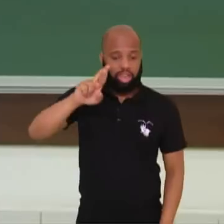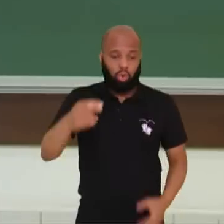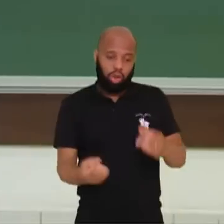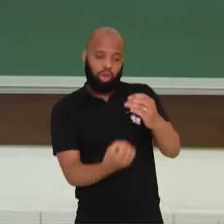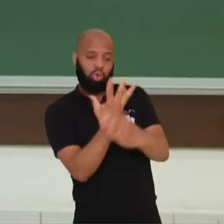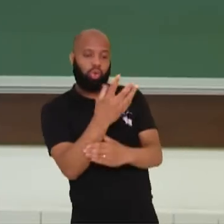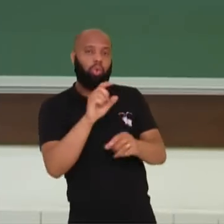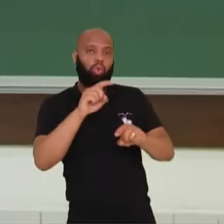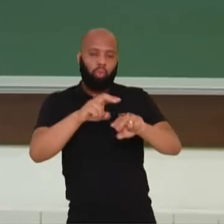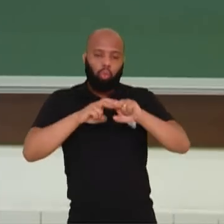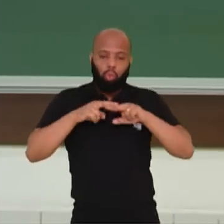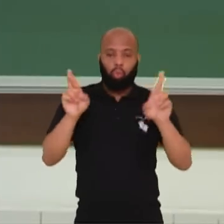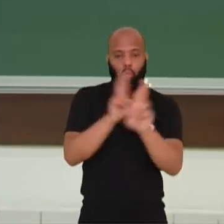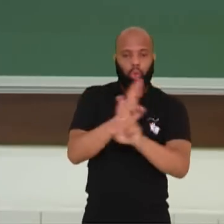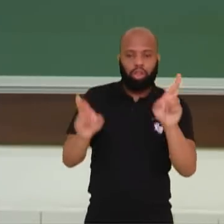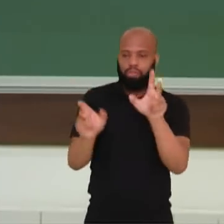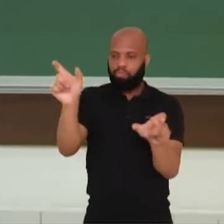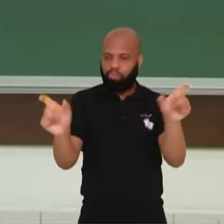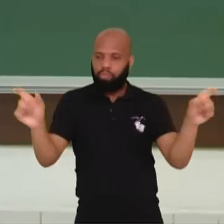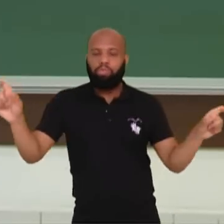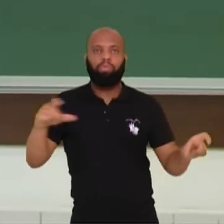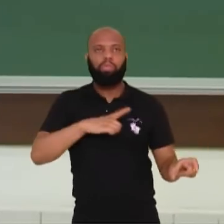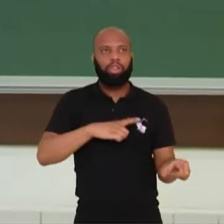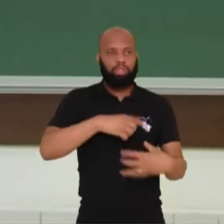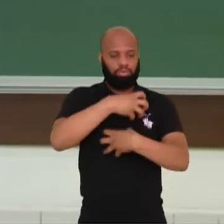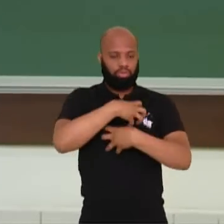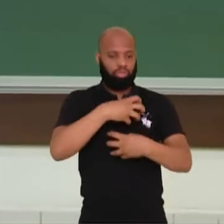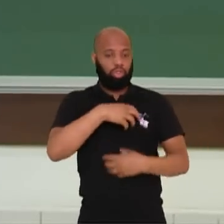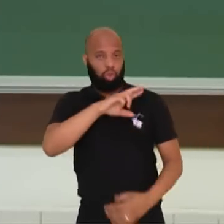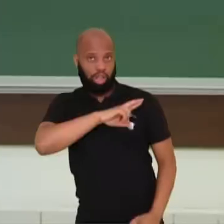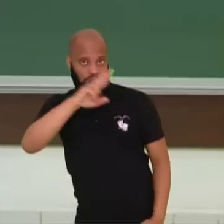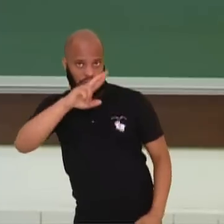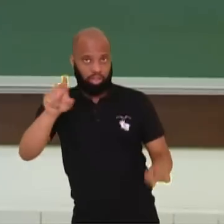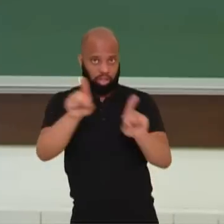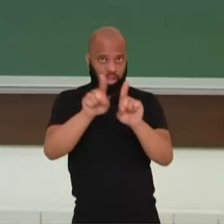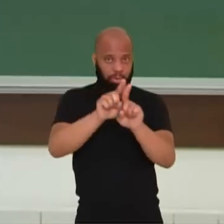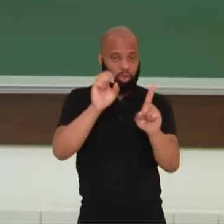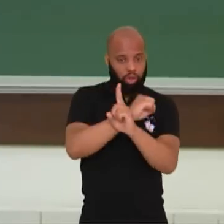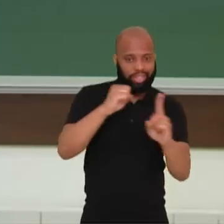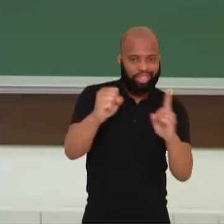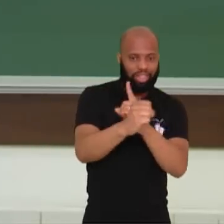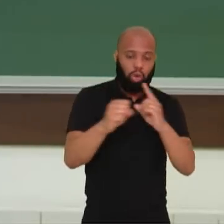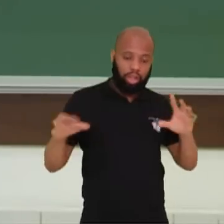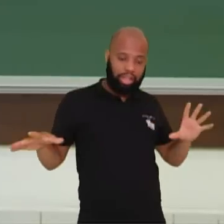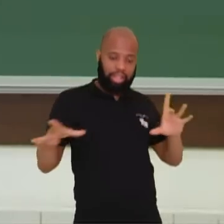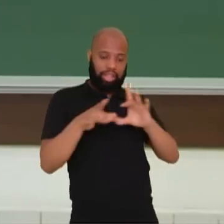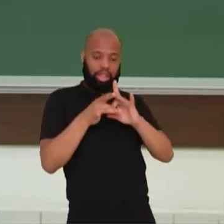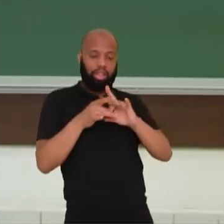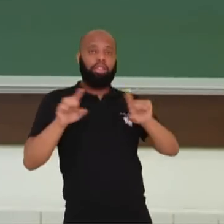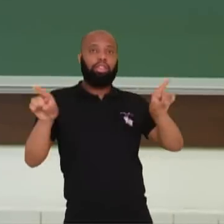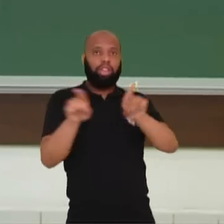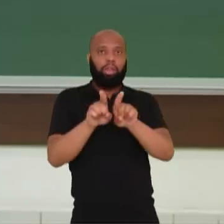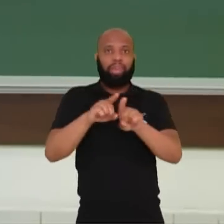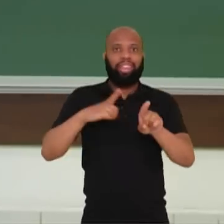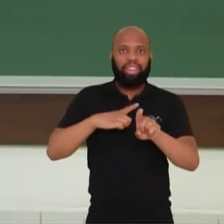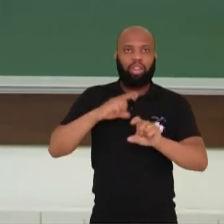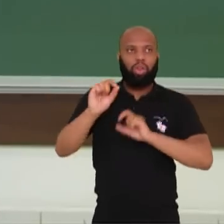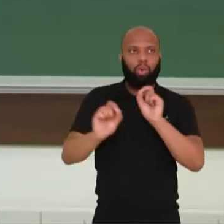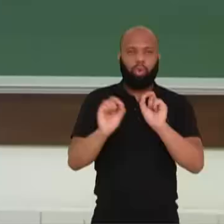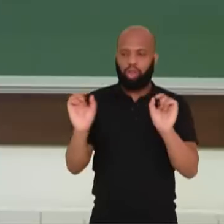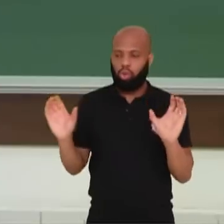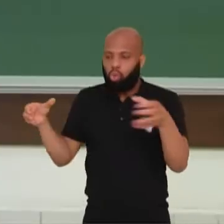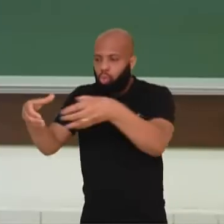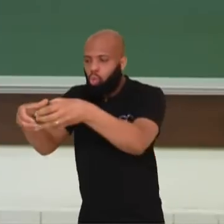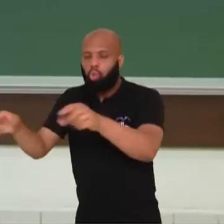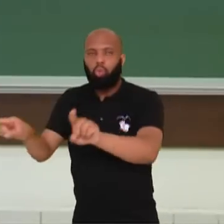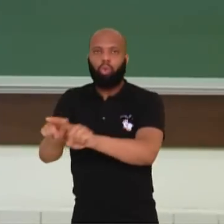relação das pessoas entre si, tem um aspecto religioso e social, da casa com a polis, com o grupo,